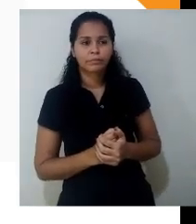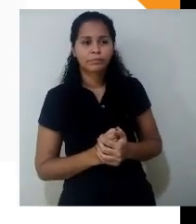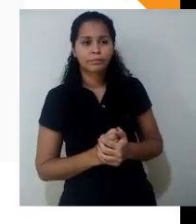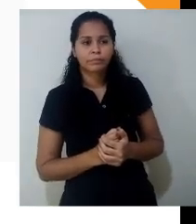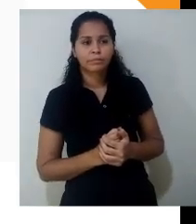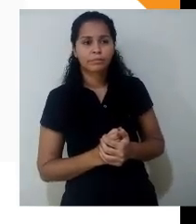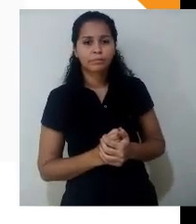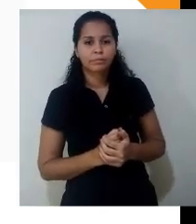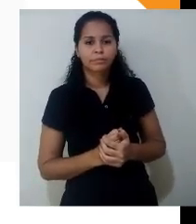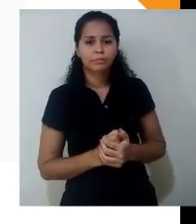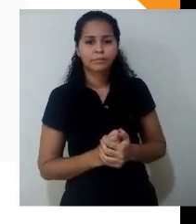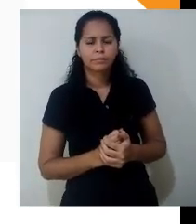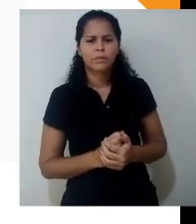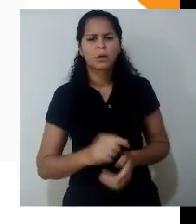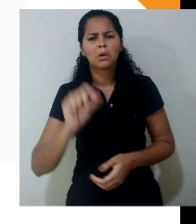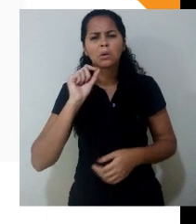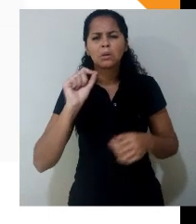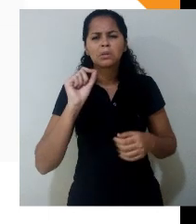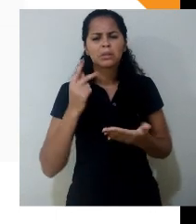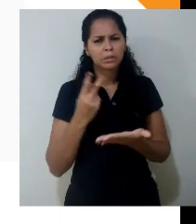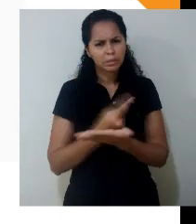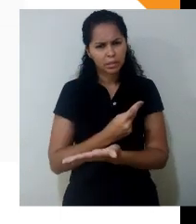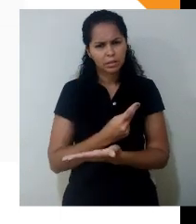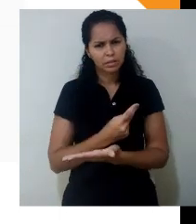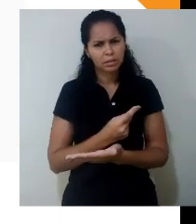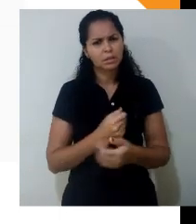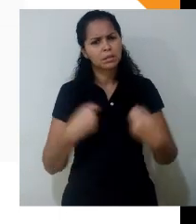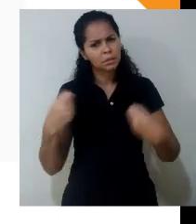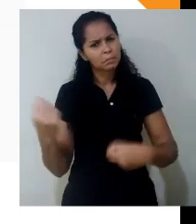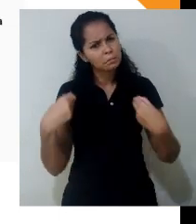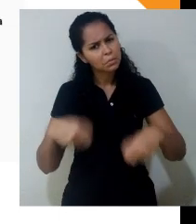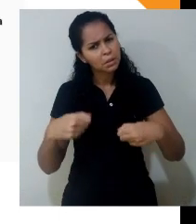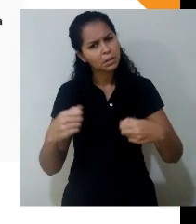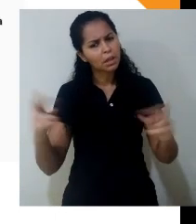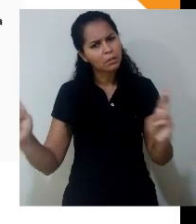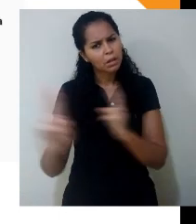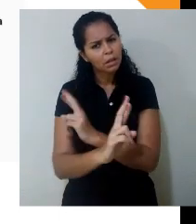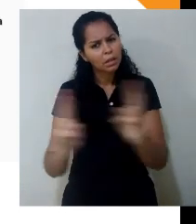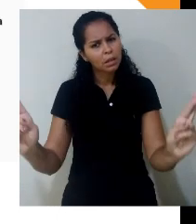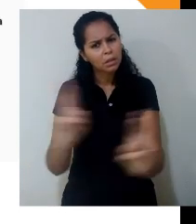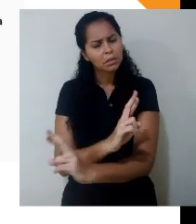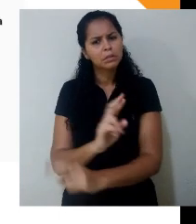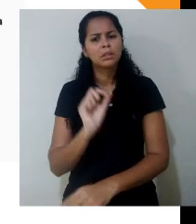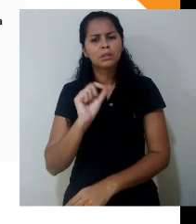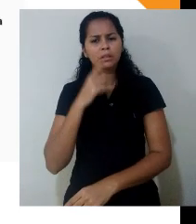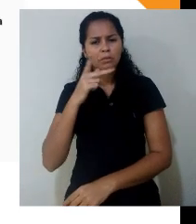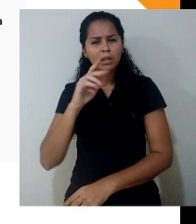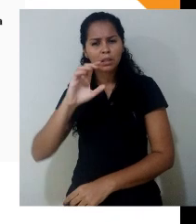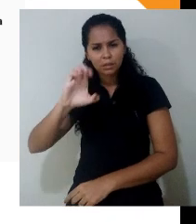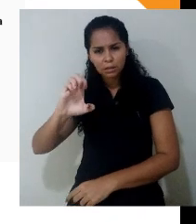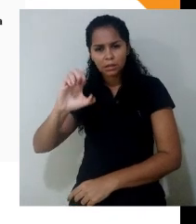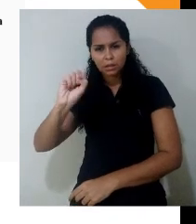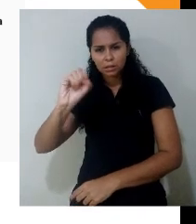E o que acontece? Vocês teriam que relacionar, né? A gente está falando de escala, então